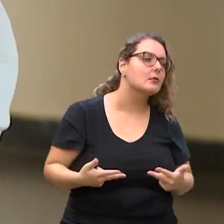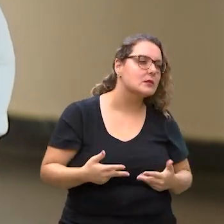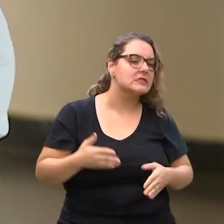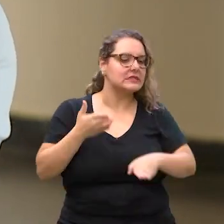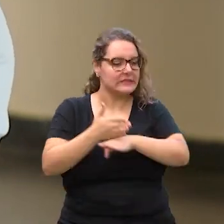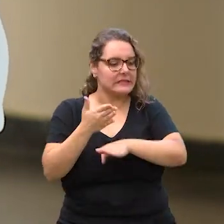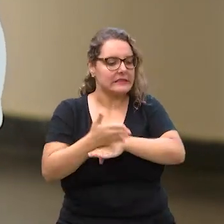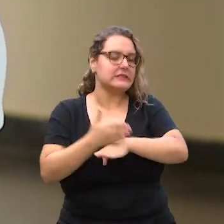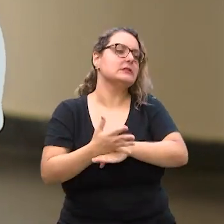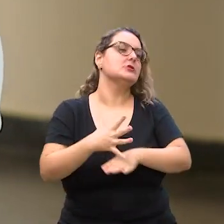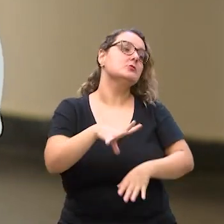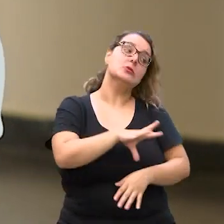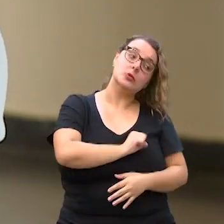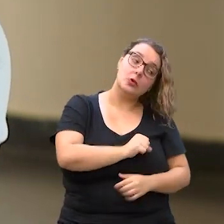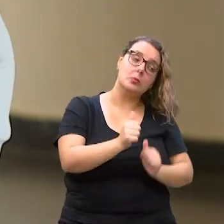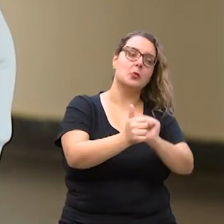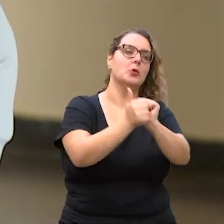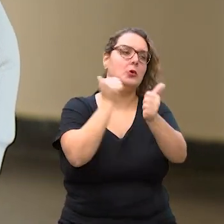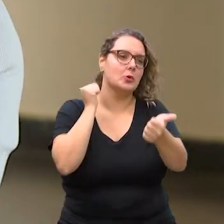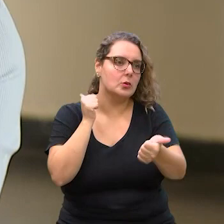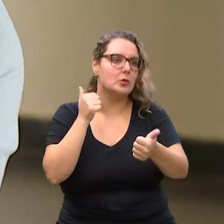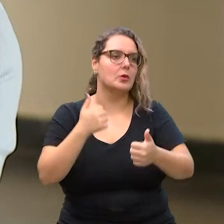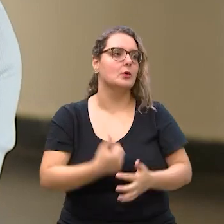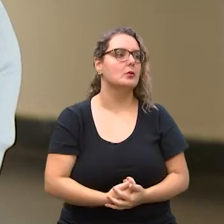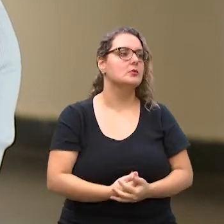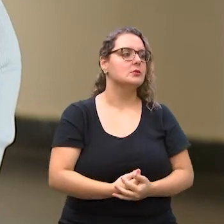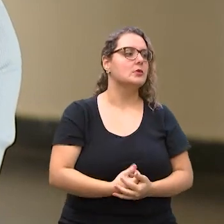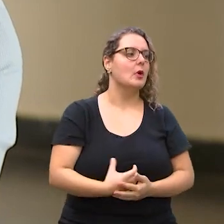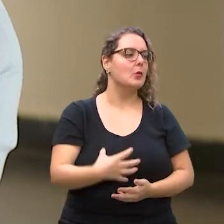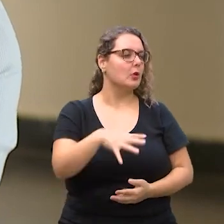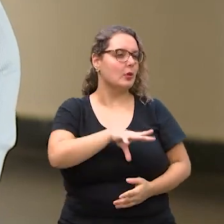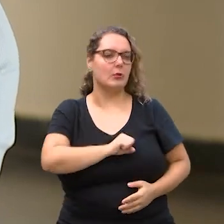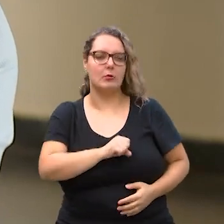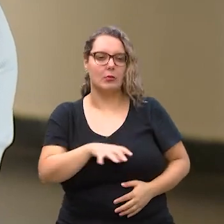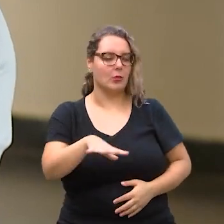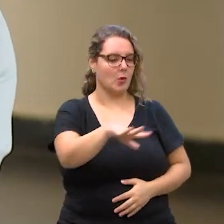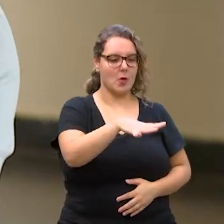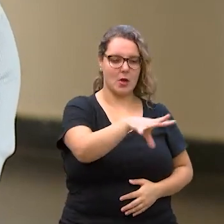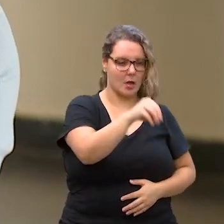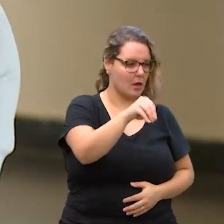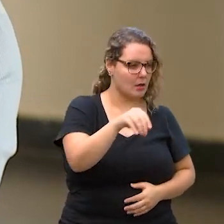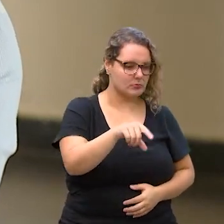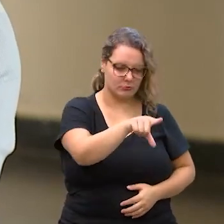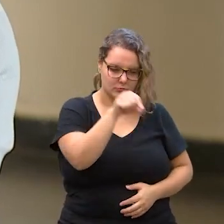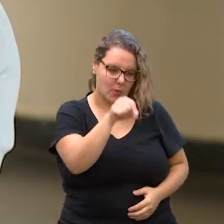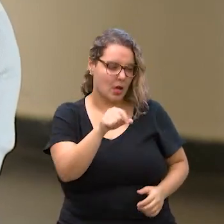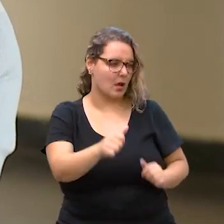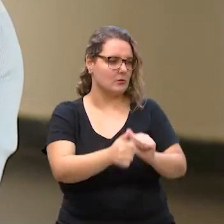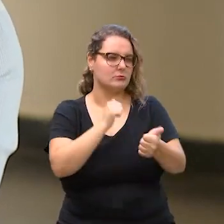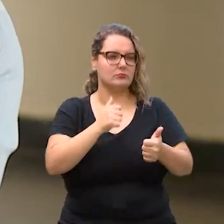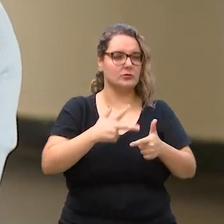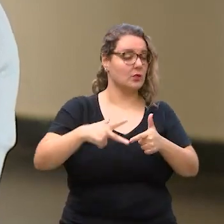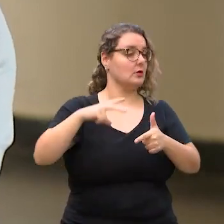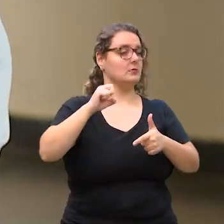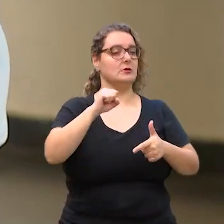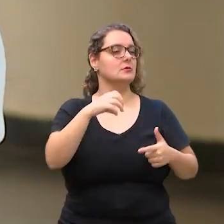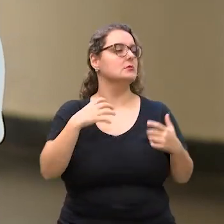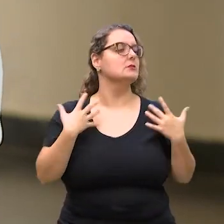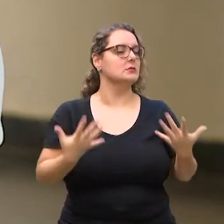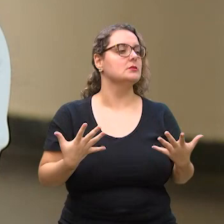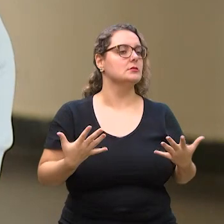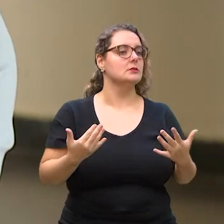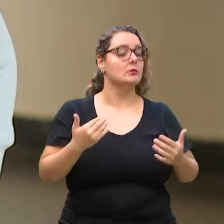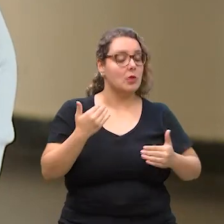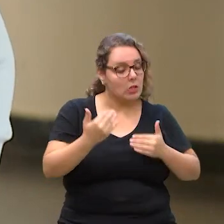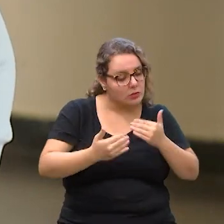pelo amor ao esporte, pelo amor à modalidade, ao sentimento de vencer e de passar pelo